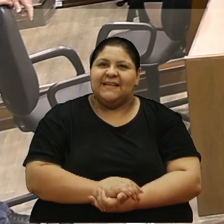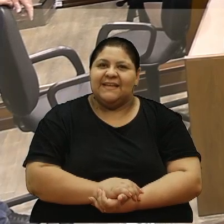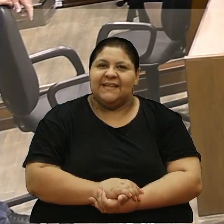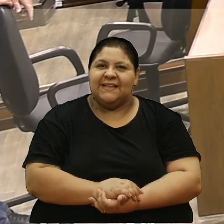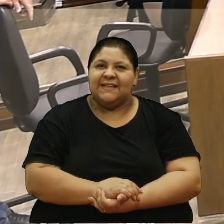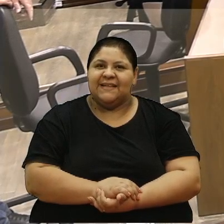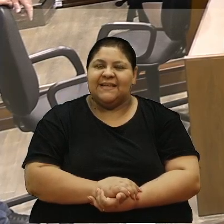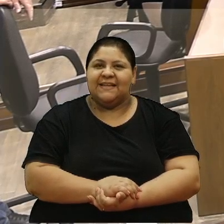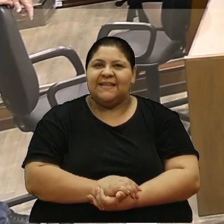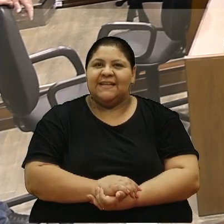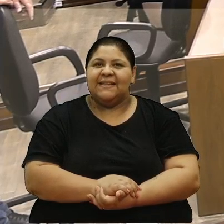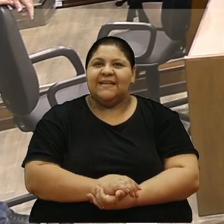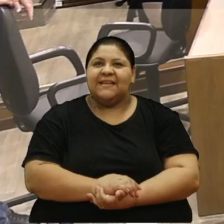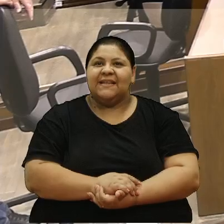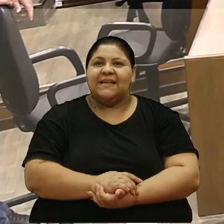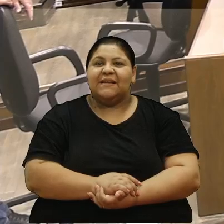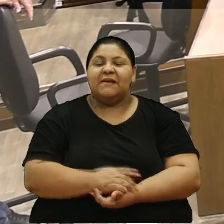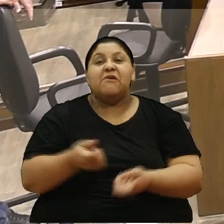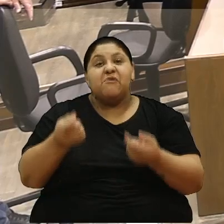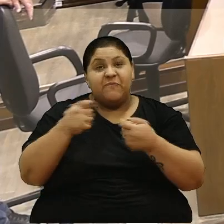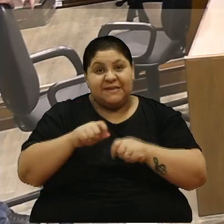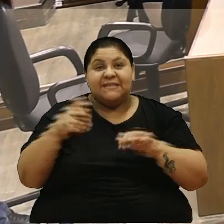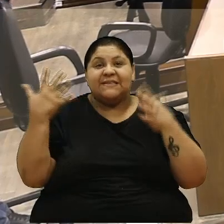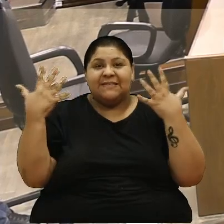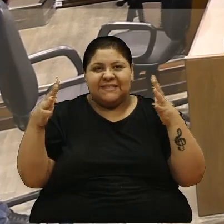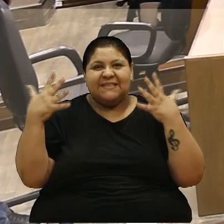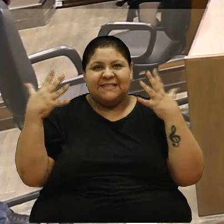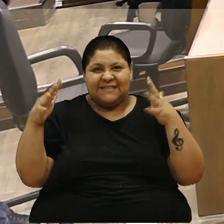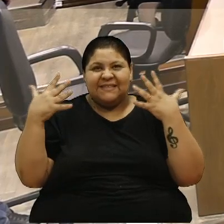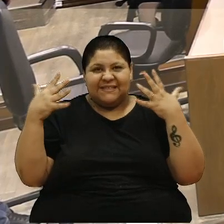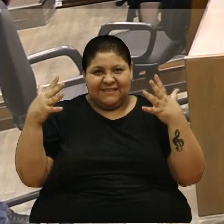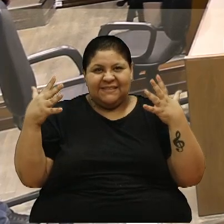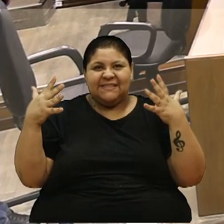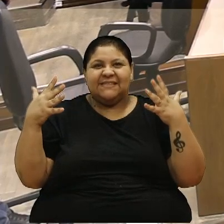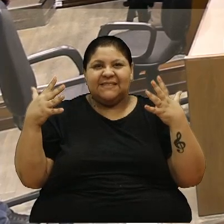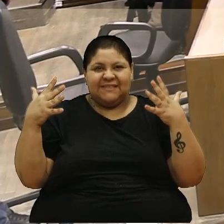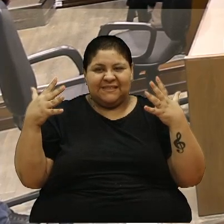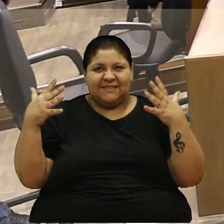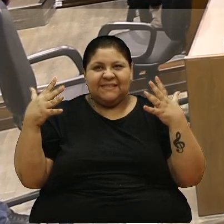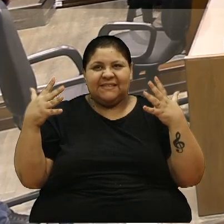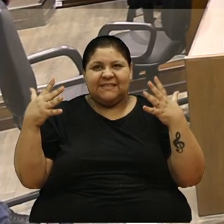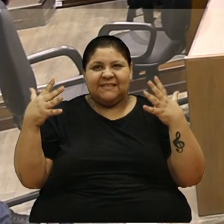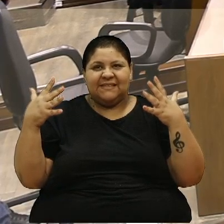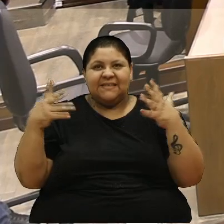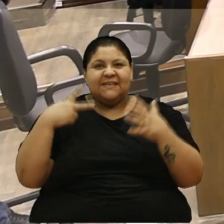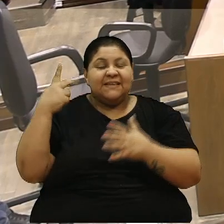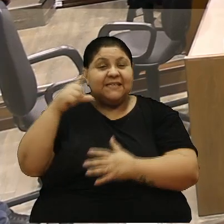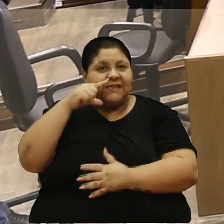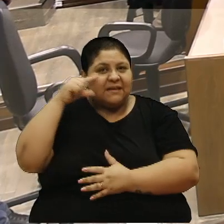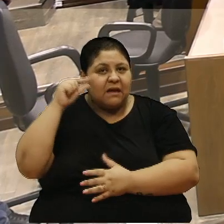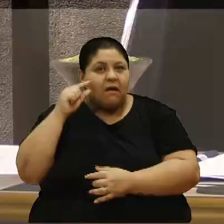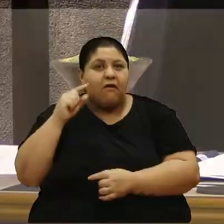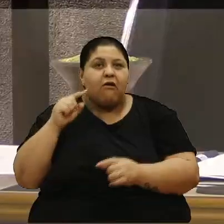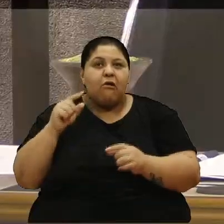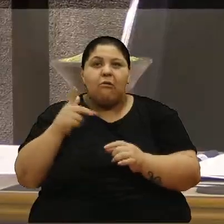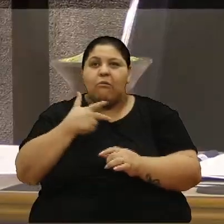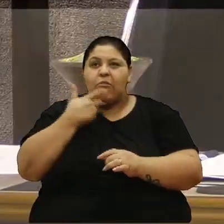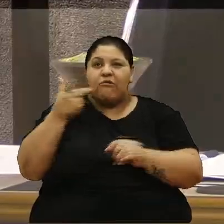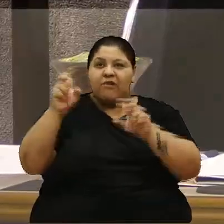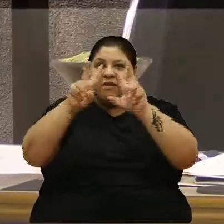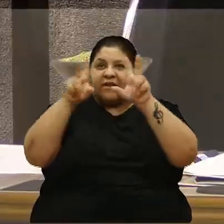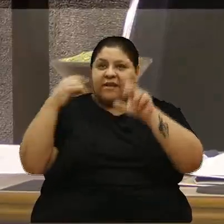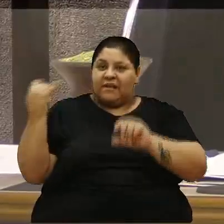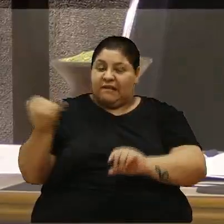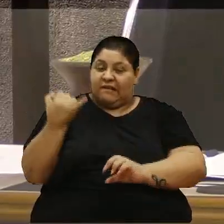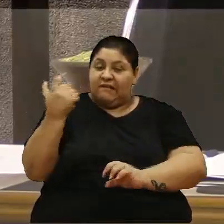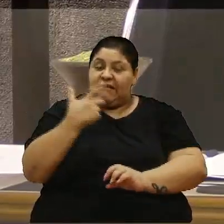perdão. Obrigada. Não deixaria de lhe parabenizar, Vou lhe pedir vereador. uma parte também, vereador. Vereador Aldonei, por trazer esse assunto tão importante e por